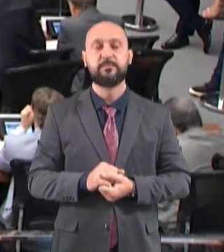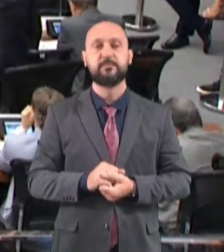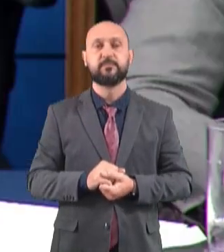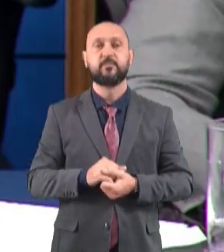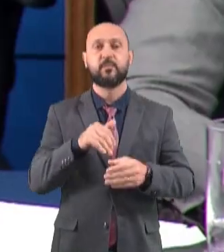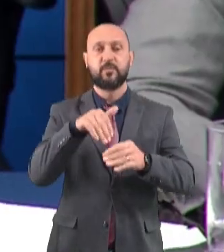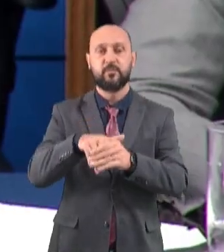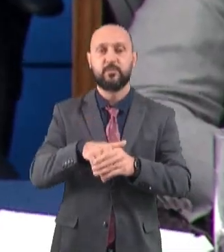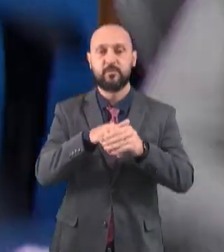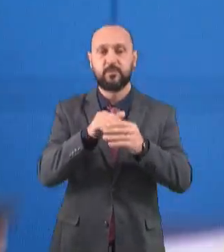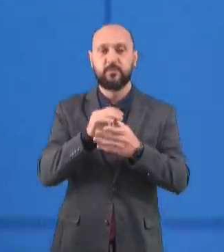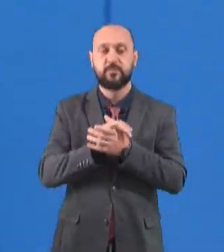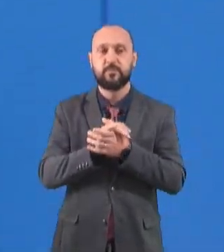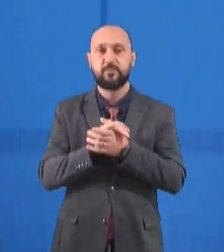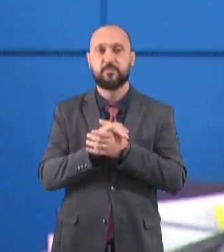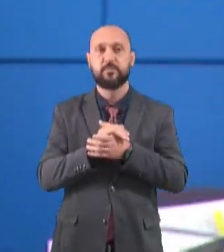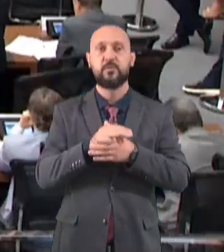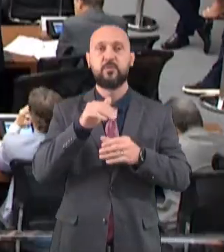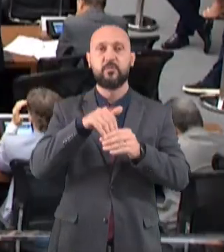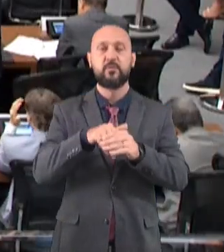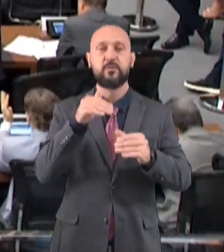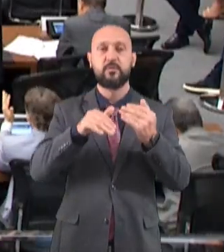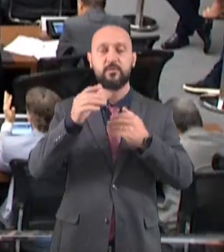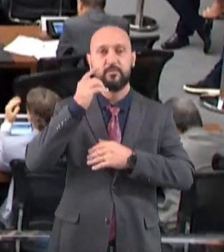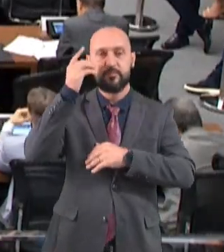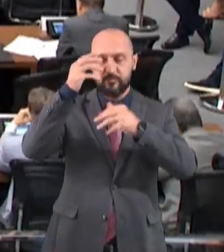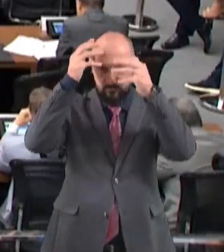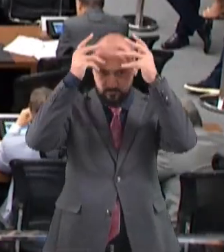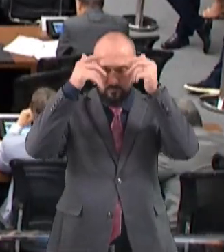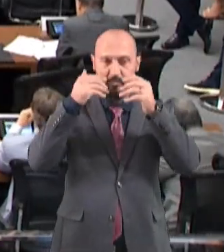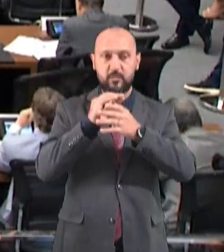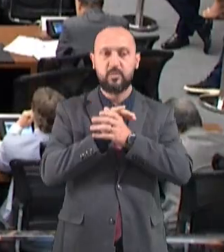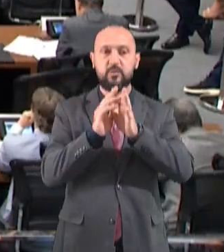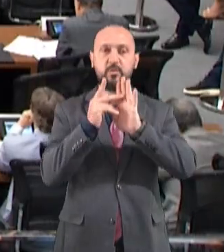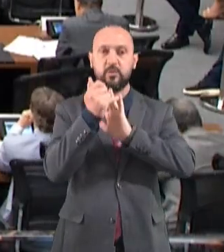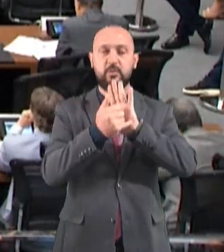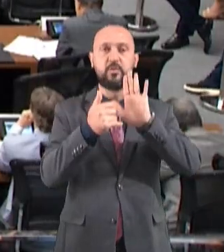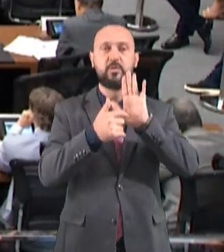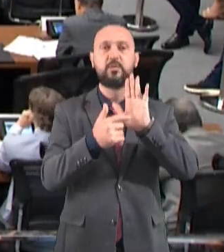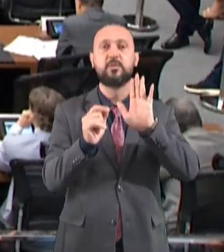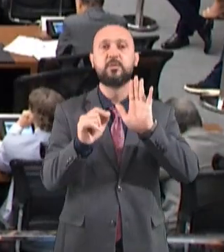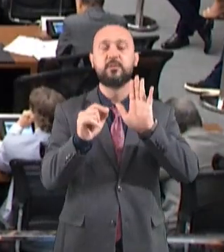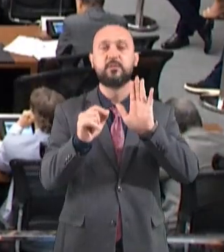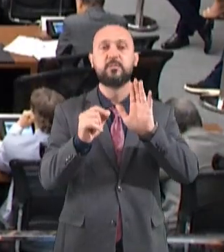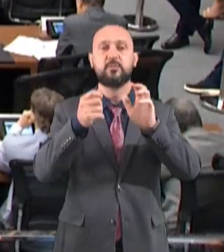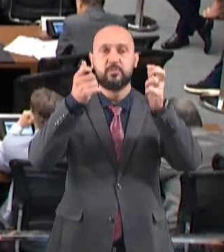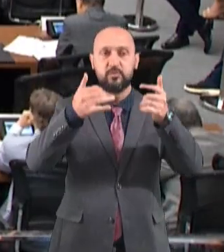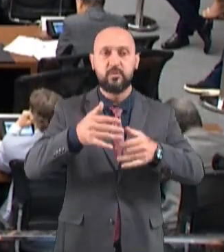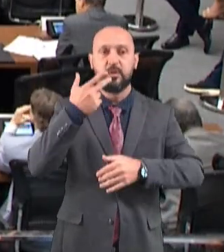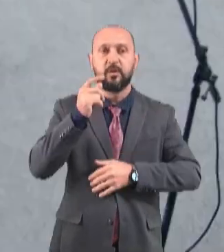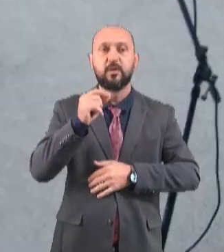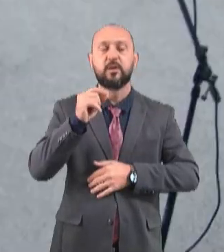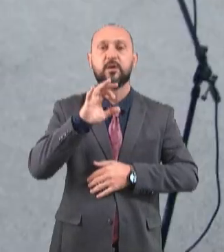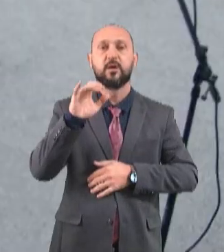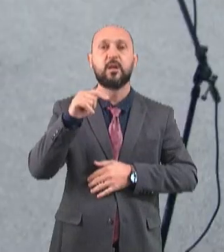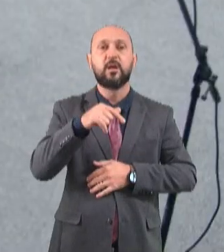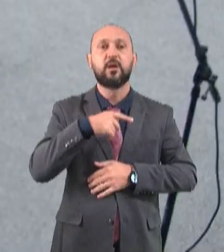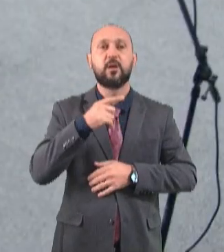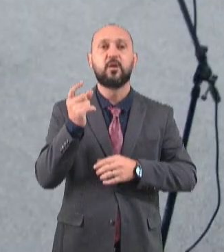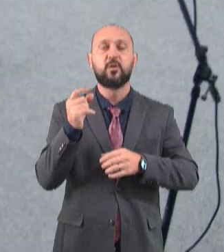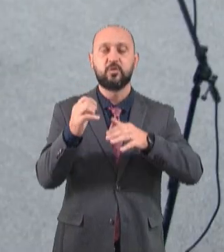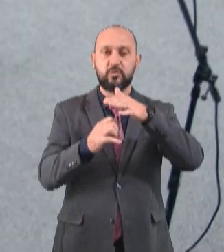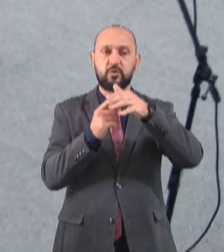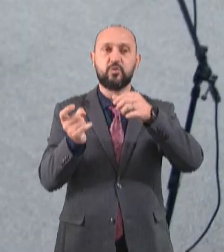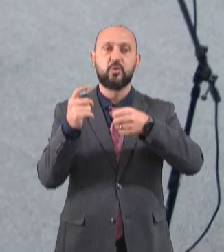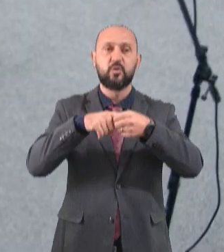Ainda em votação. Declaração de voto. Para declarar, deputado Paulo Duarte. Sobre o projeto, né, deixando mais uma vez claro, a